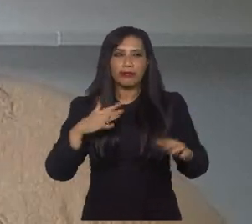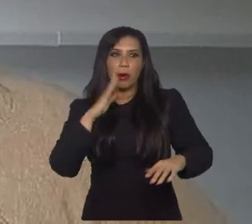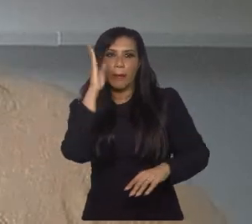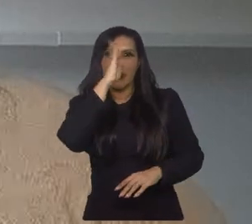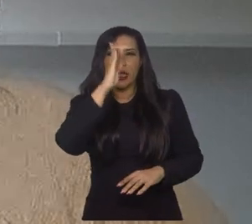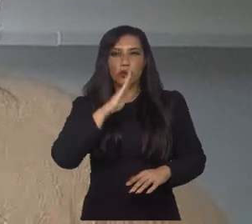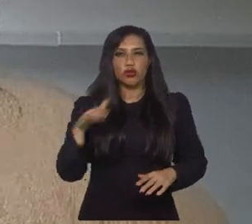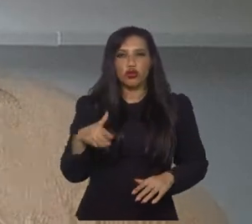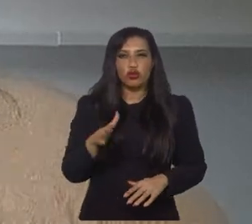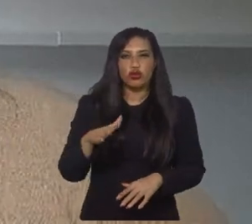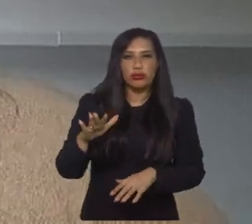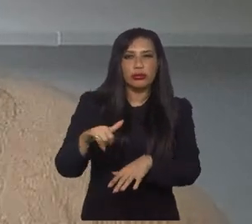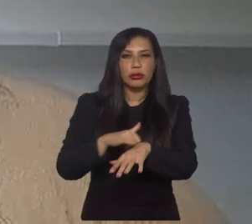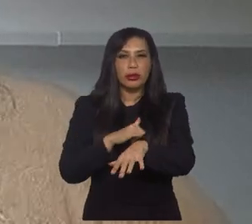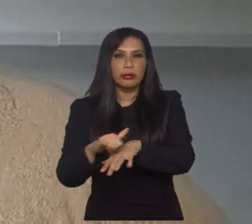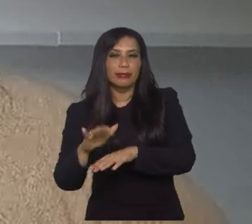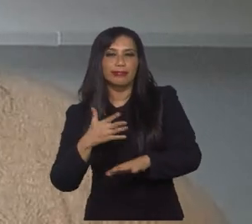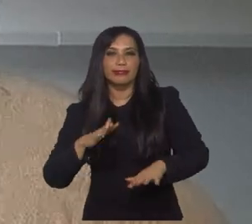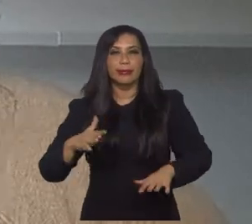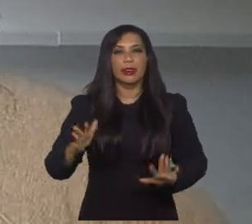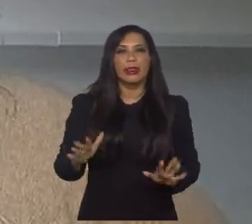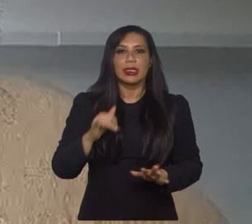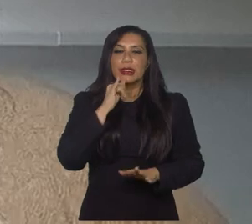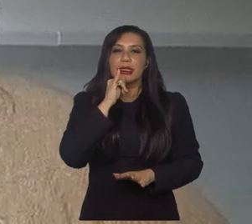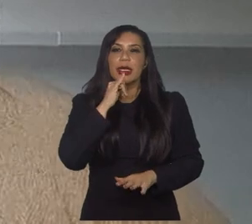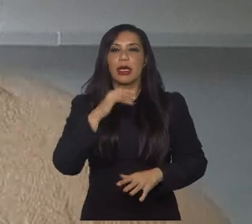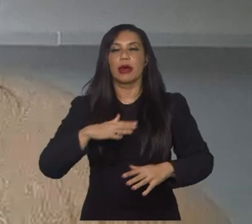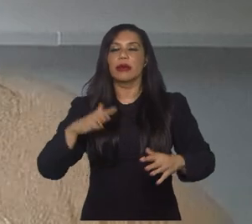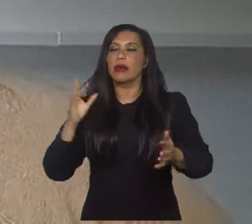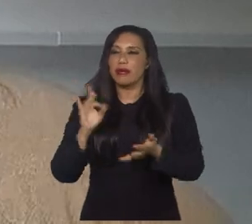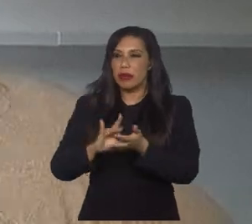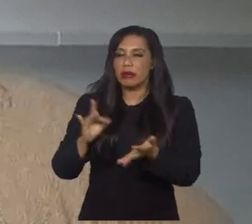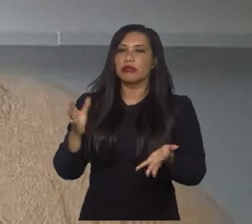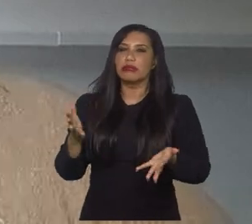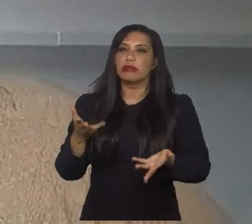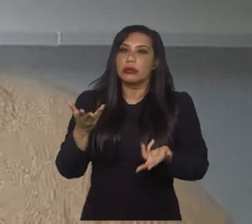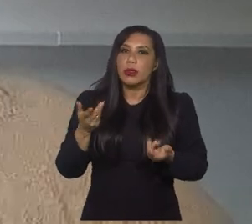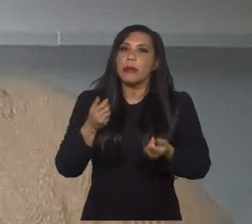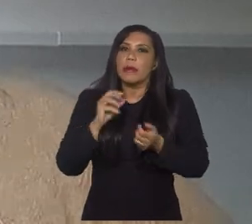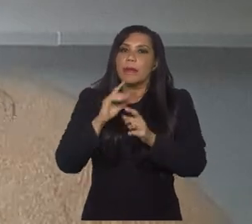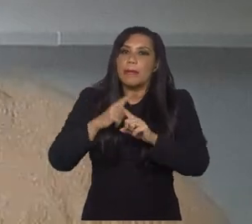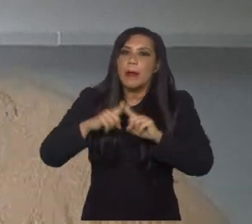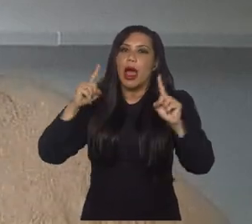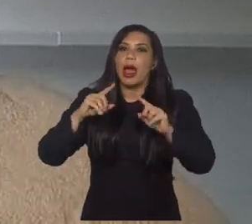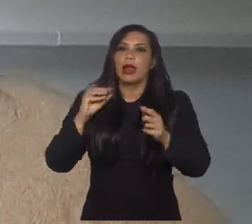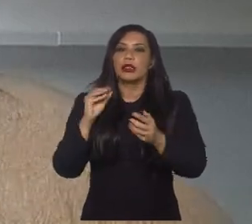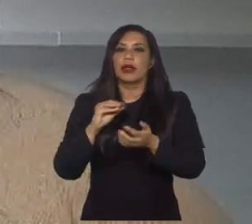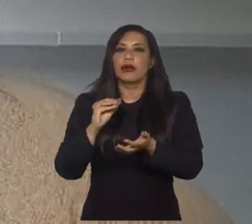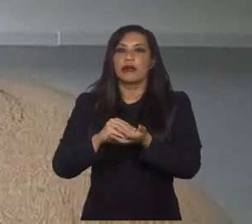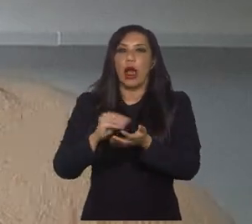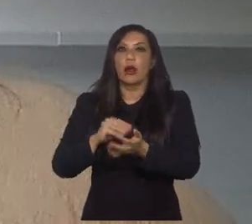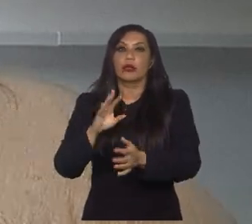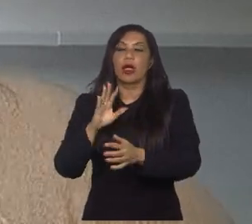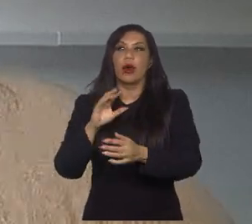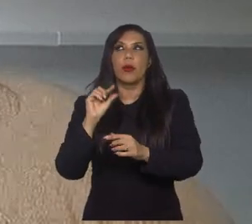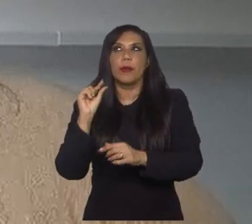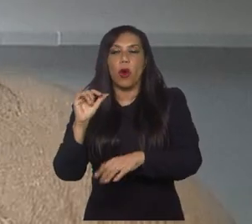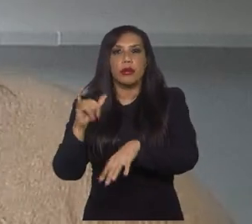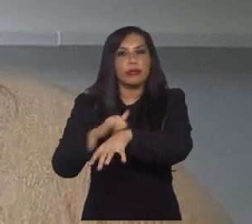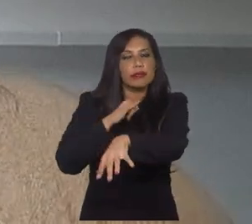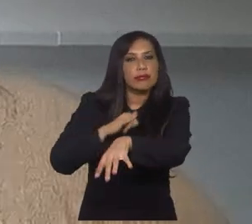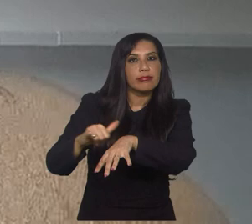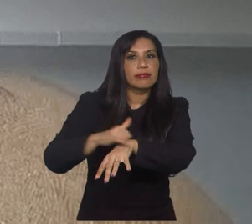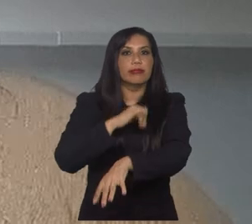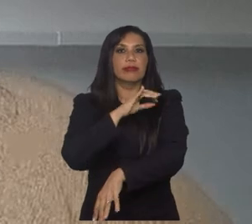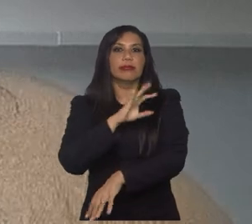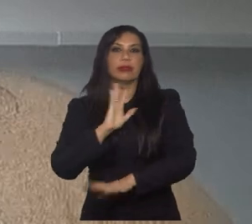que oscilava bastante. Então tem momentos brilhantes, mas falta às vezes muita atenção técnica